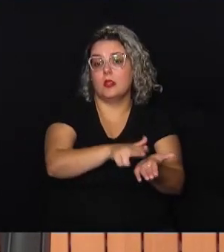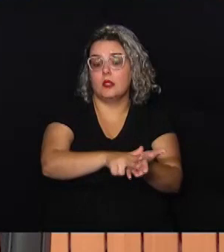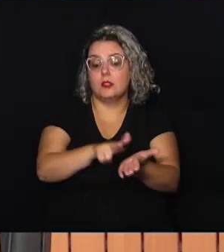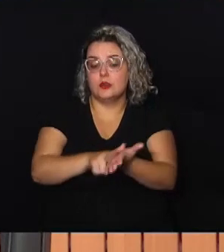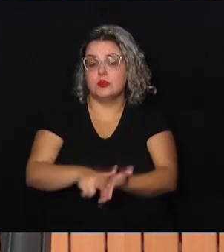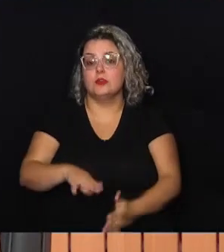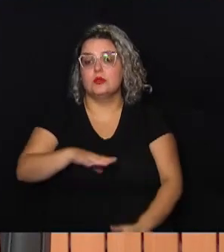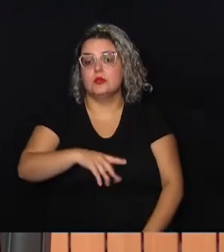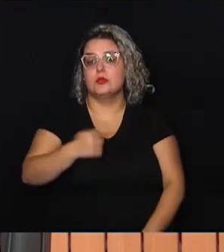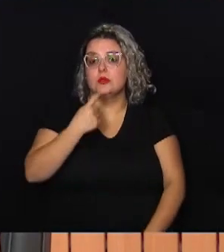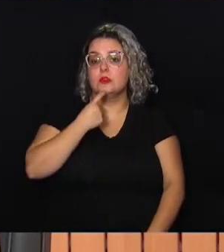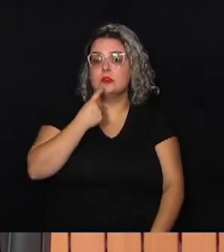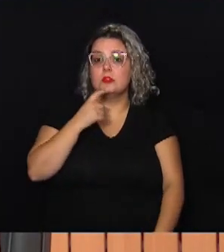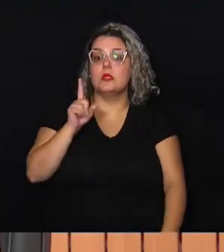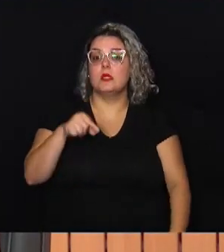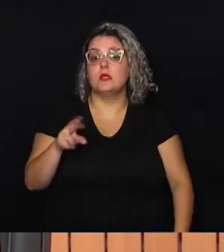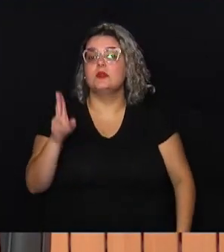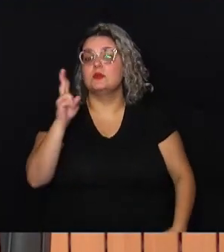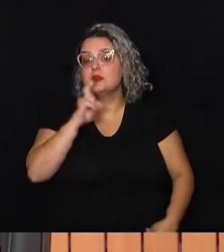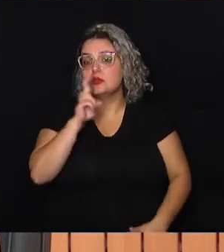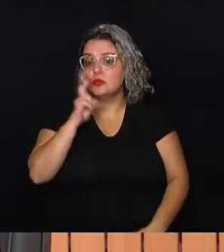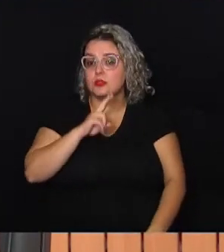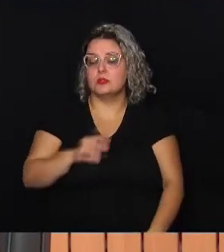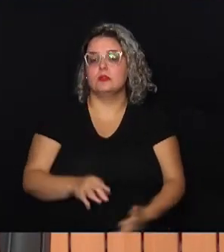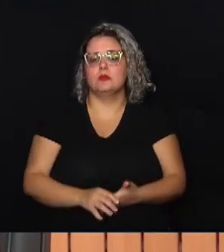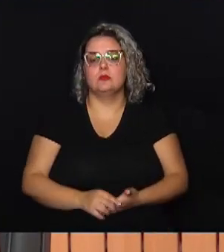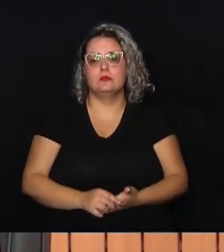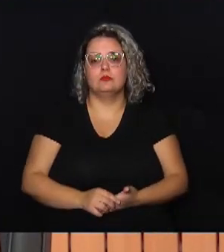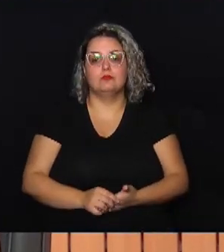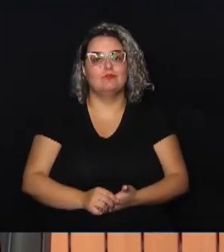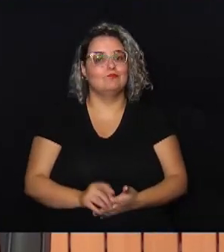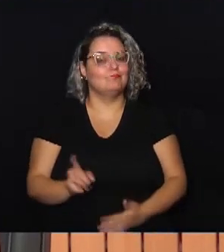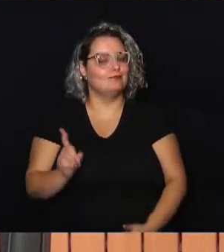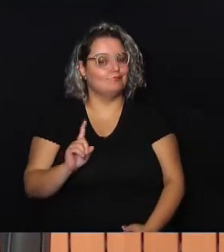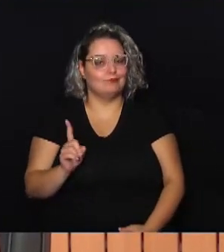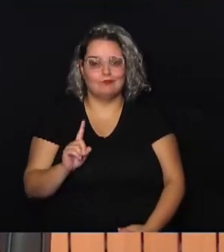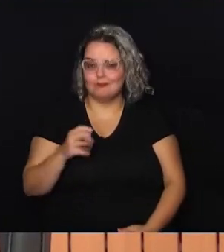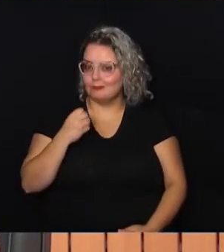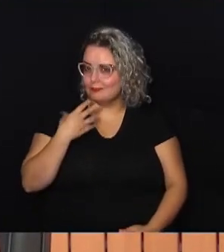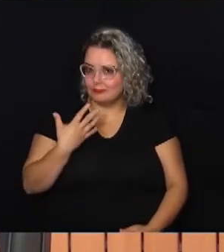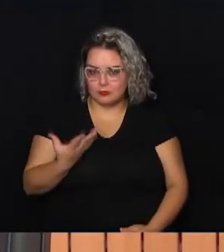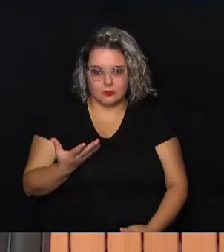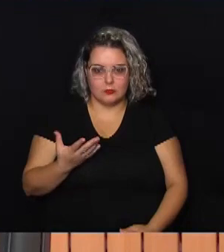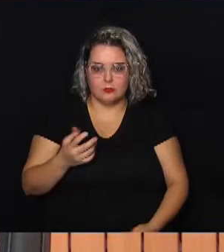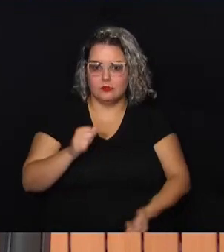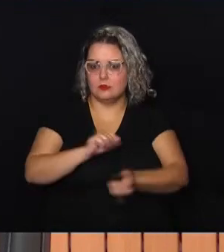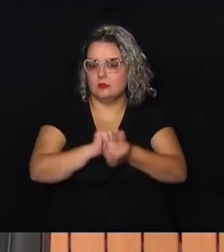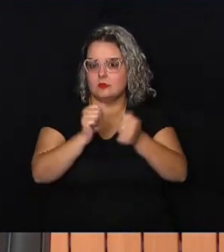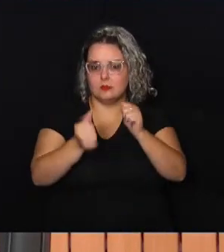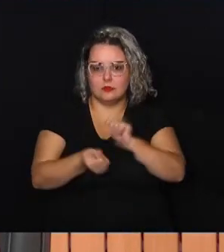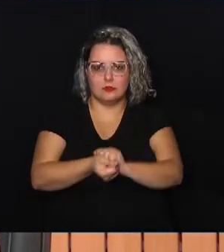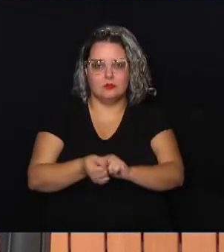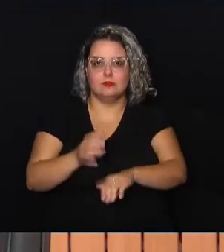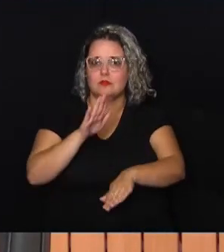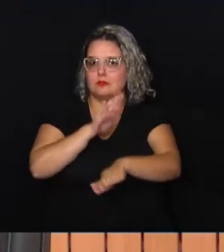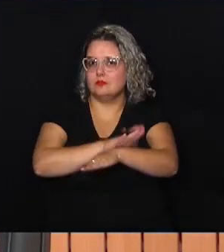muito pela via de emergência, no que isso não é bom. Ela desarticula toda a parte